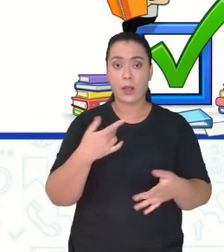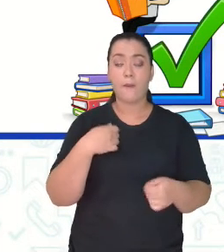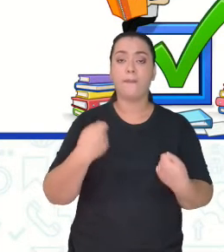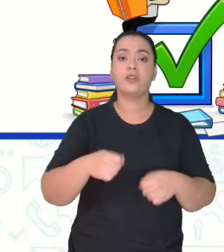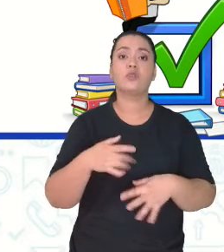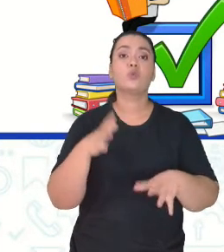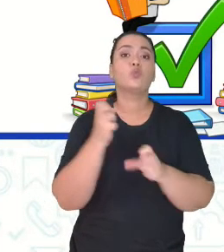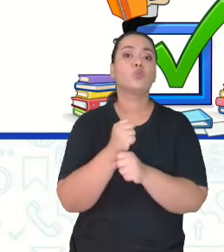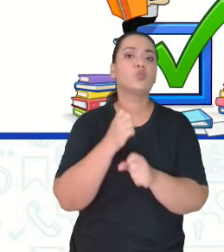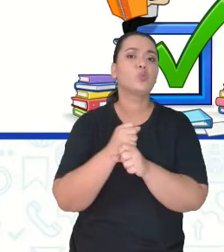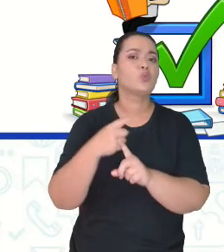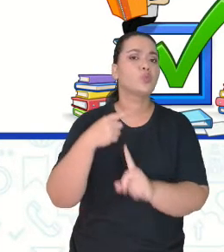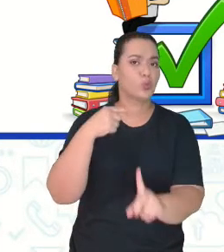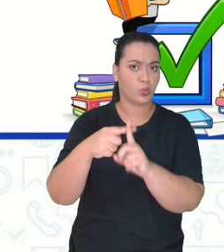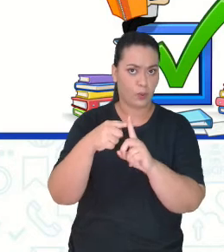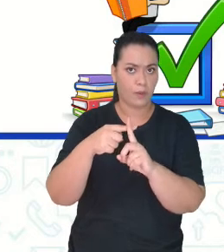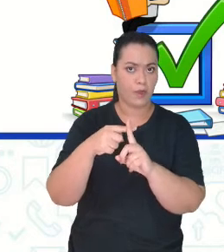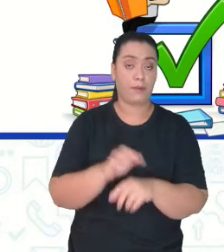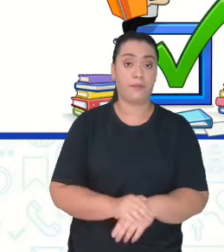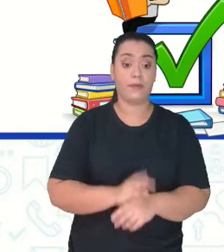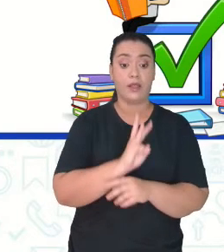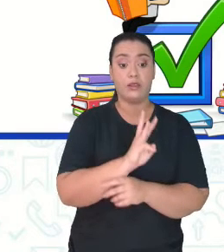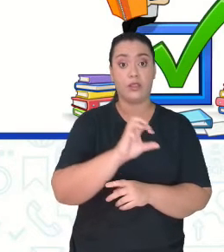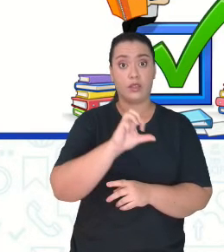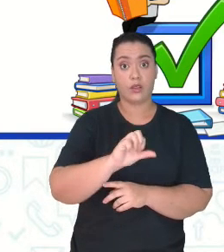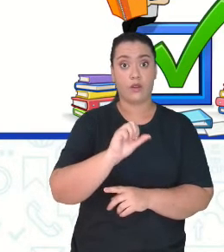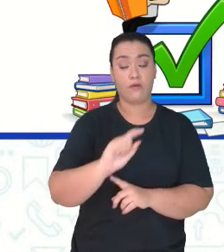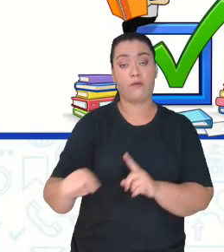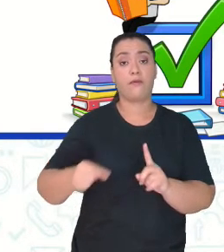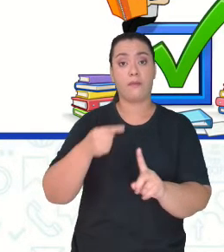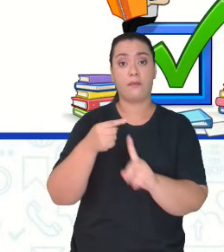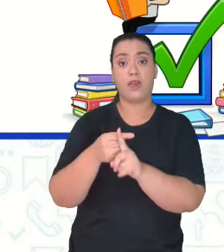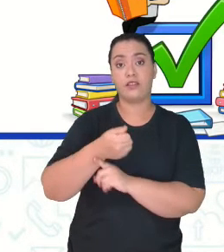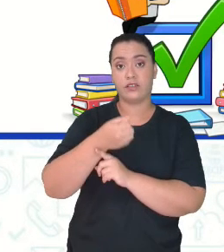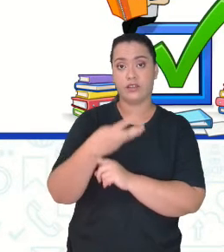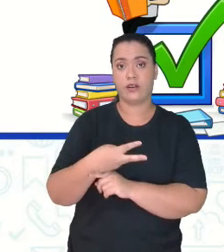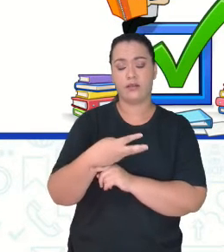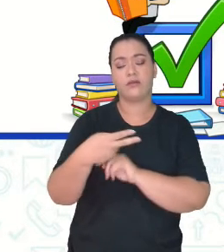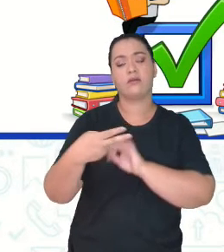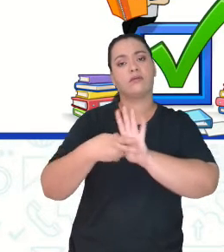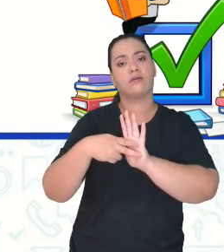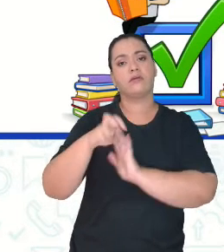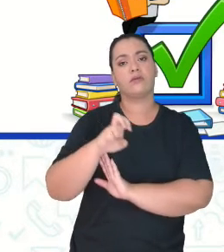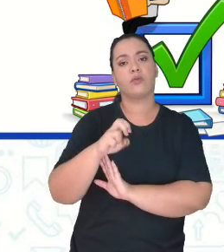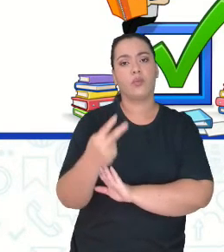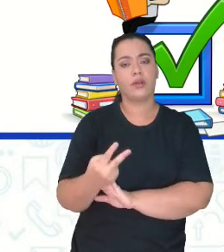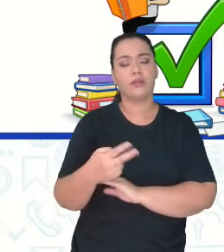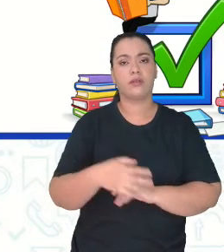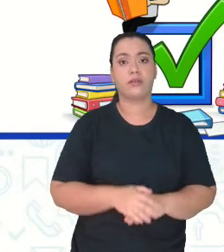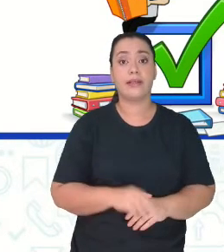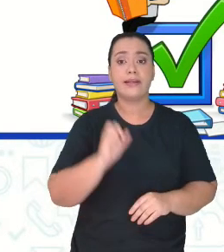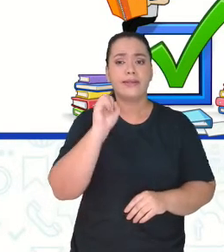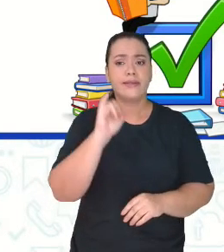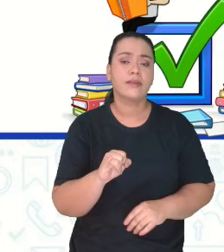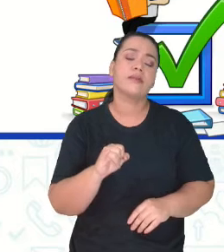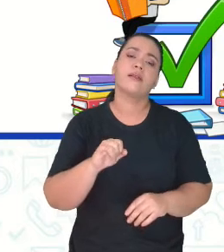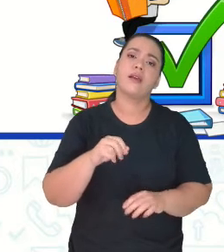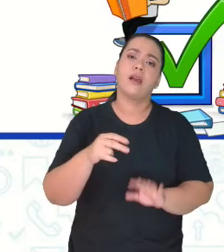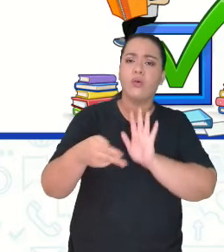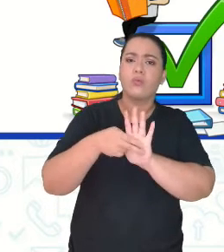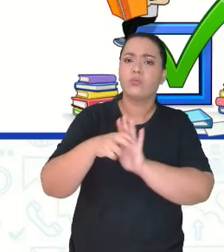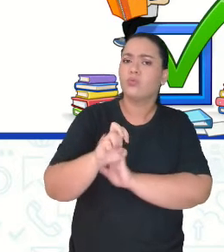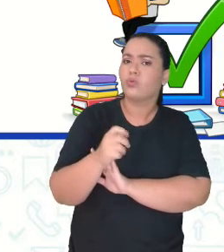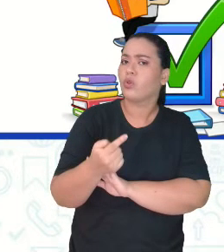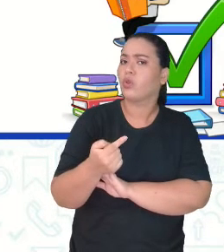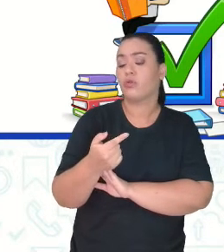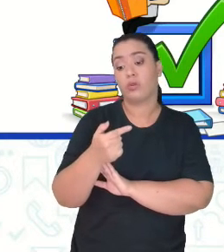somar aí o 39 mais o 13, tem que dar 52. Se não der 52, o